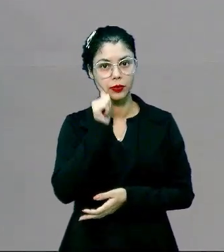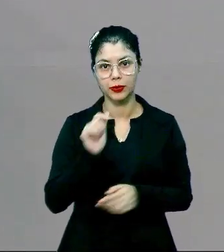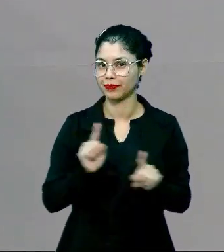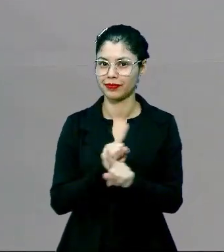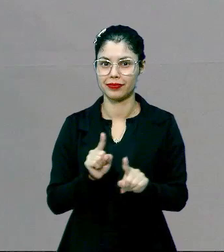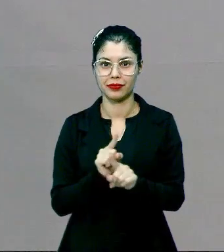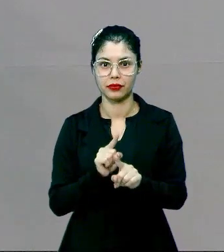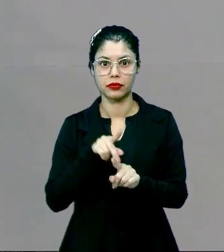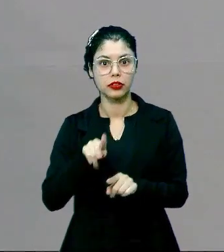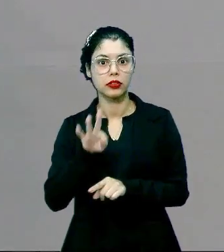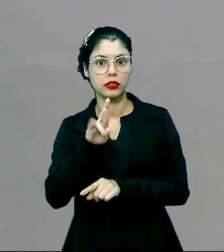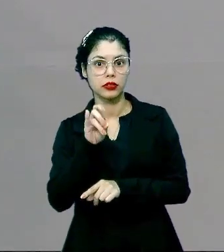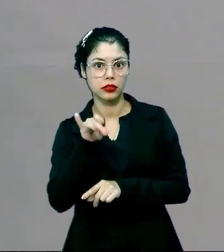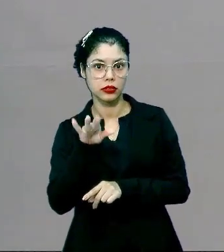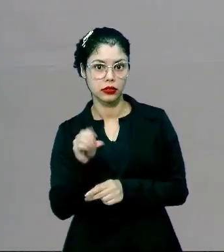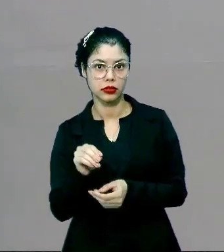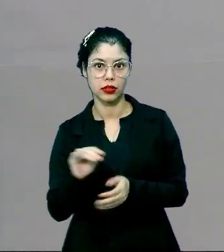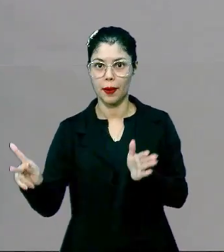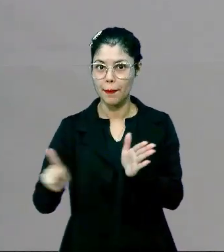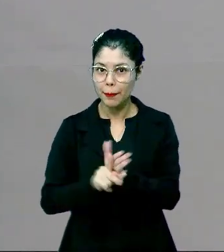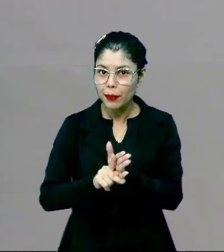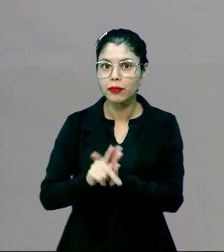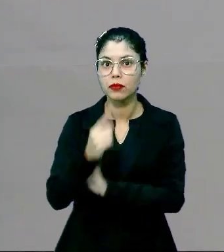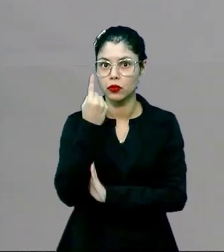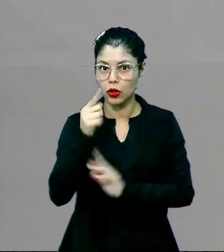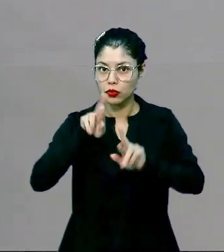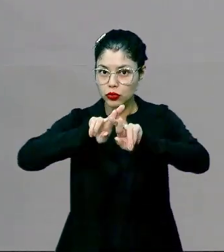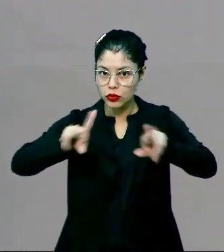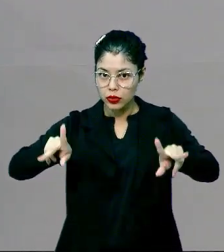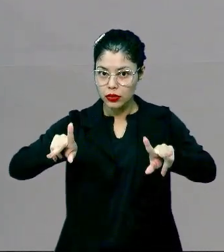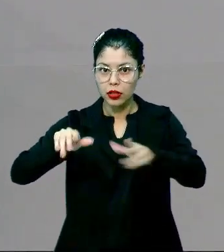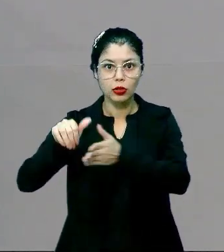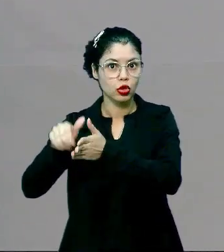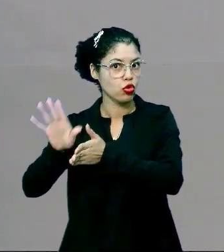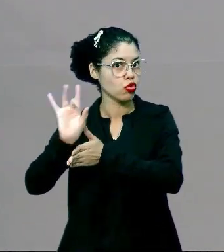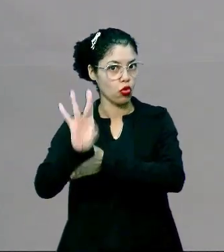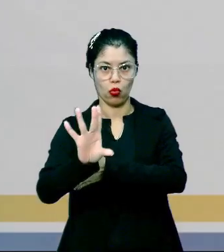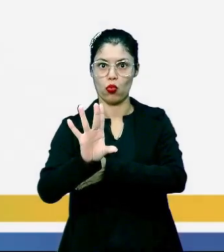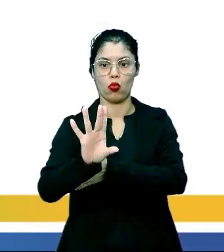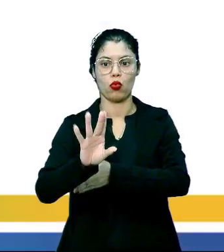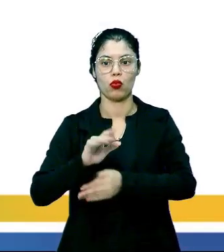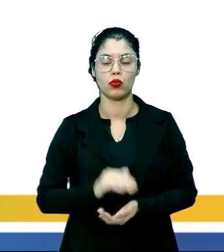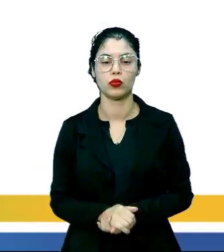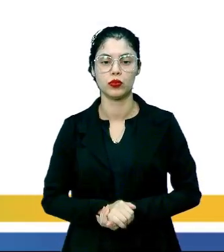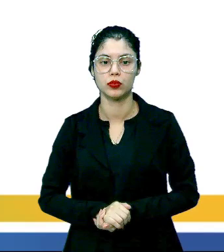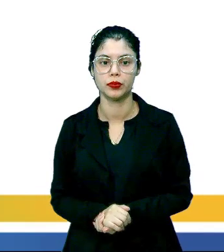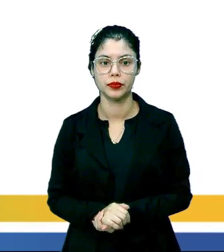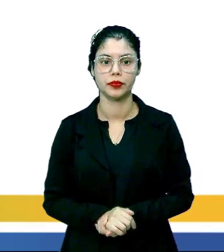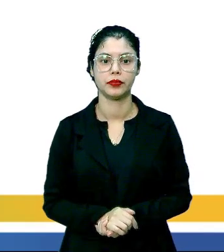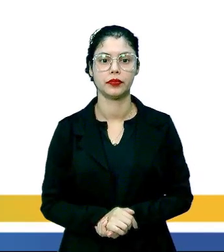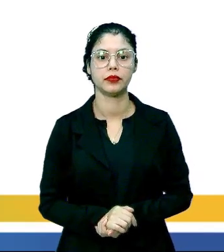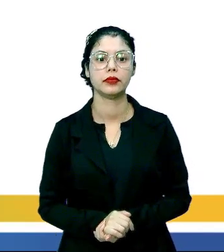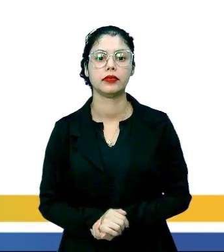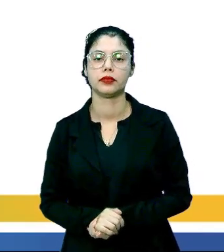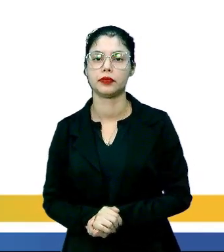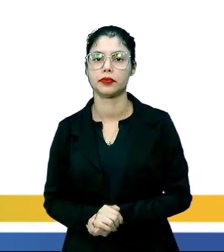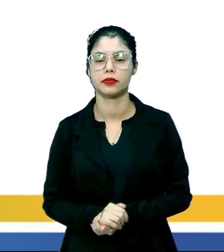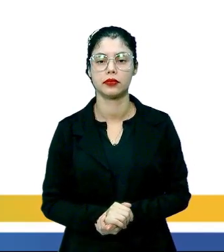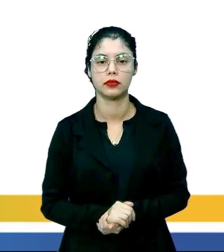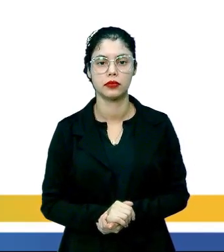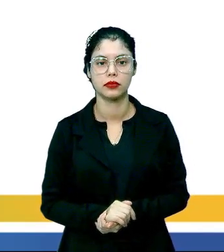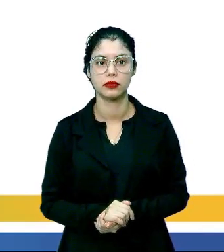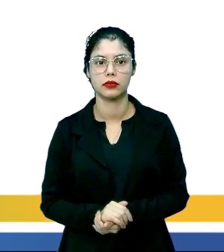não. A uretra é especificamente eliminar a urina, tá? Então, essa é a diferença desses 2